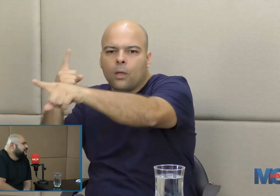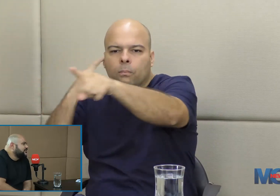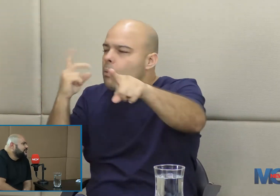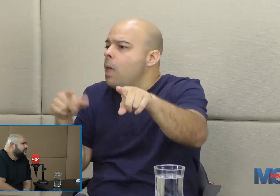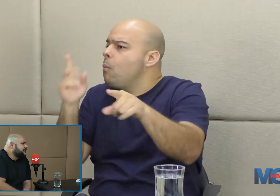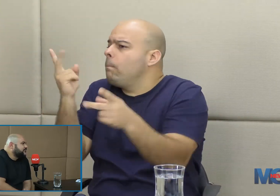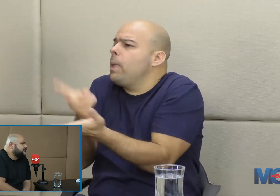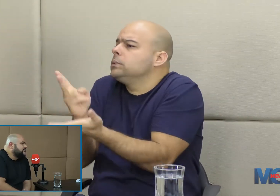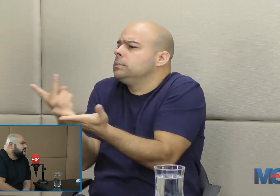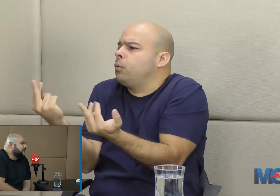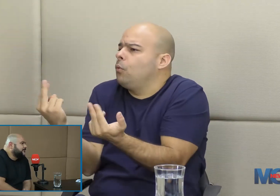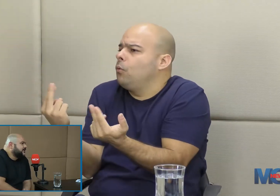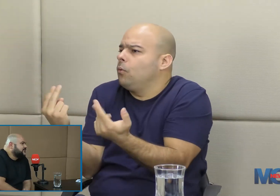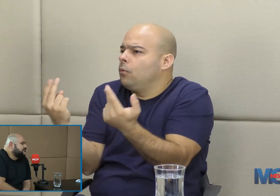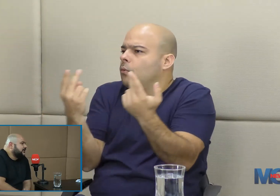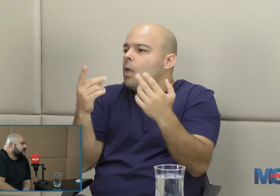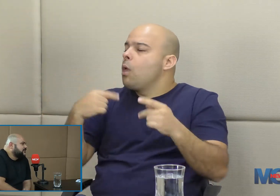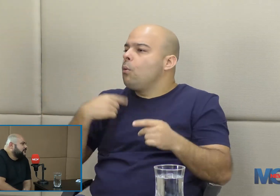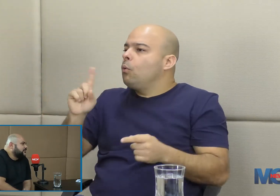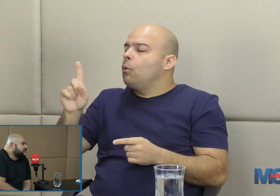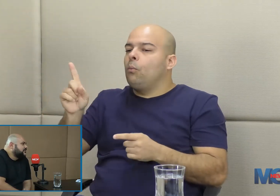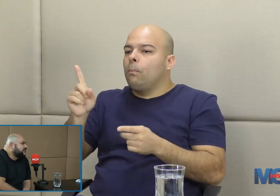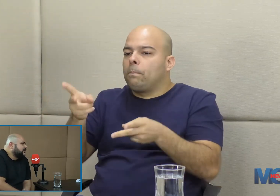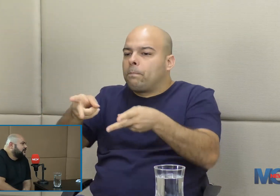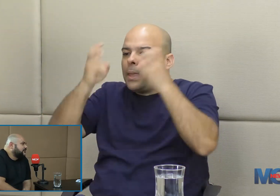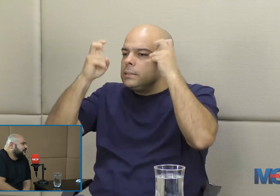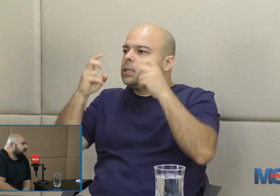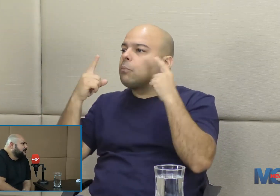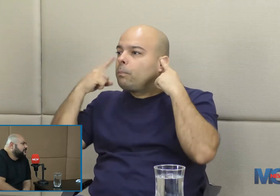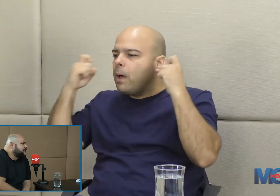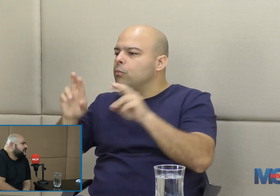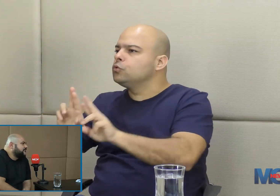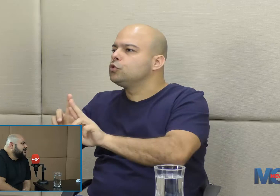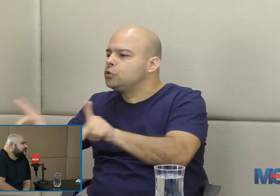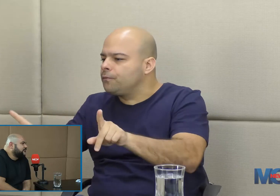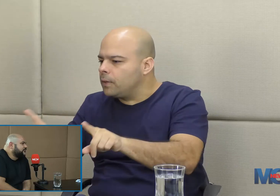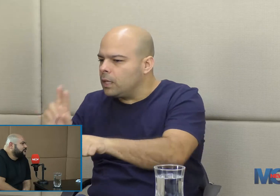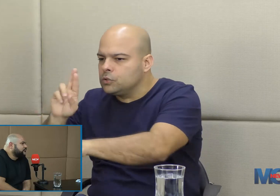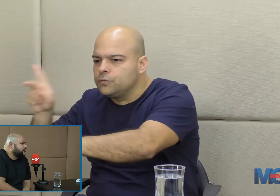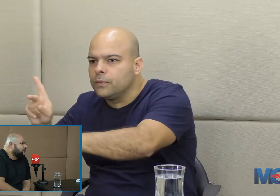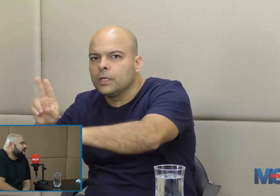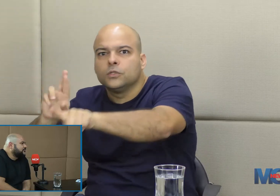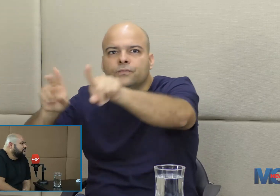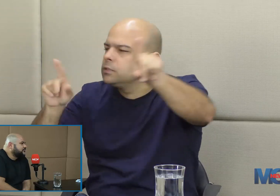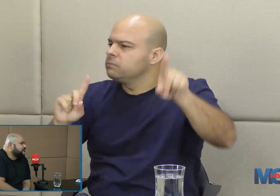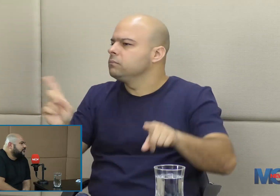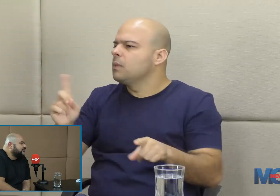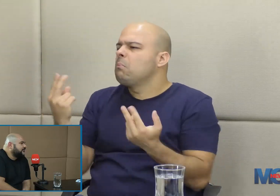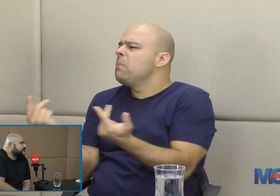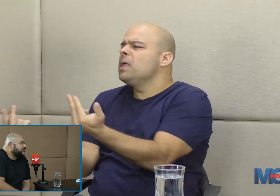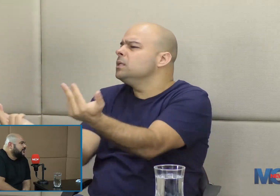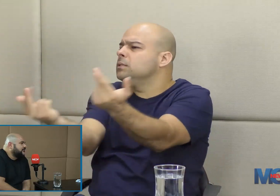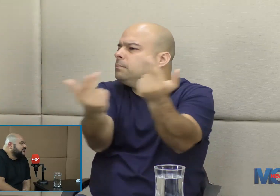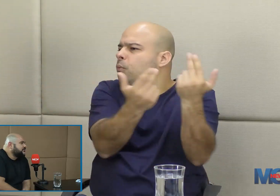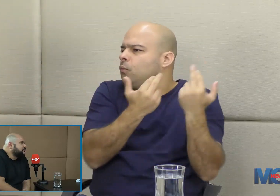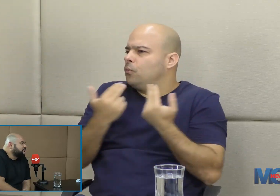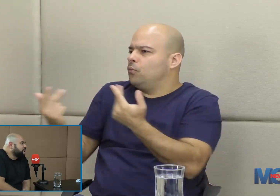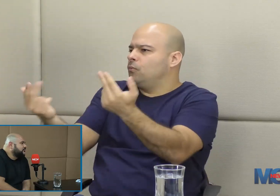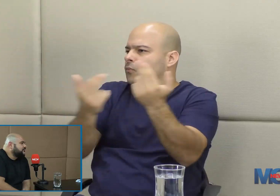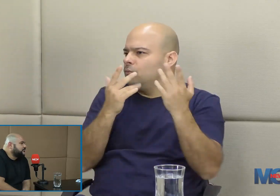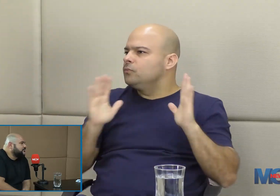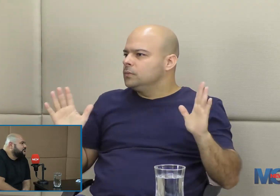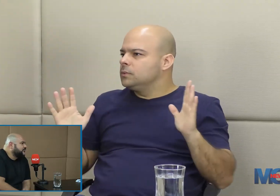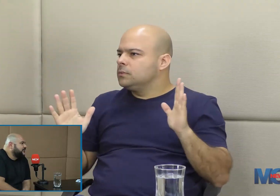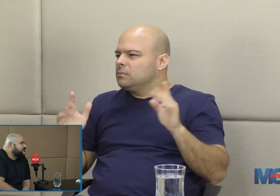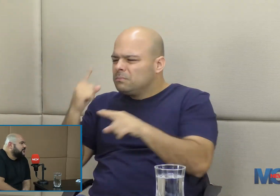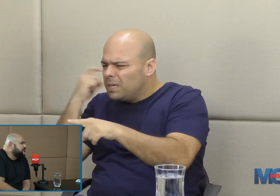percepção nítida das coisas. Se batesse alguma coisa, ok, eu até entendia, mas ouvir o som nítido, ok. Às vezes alguns